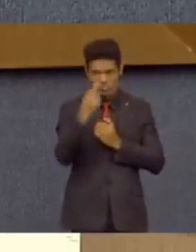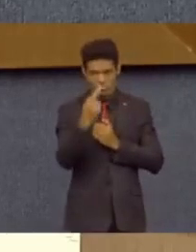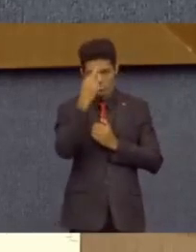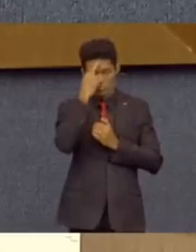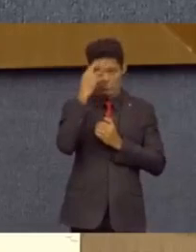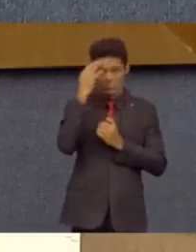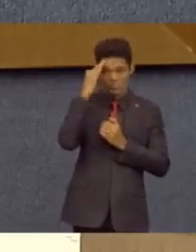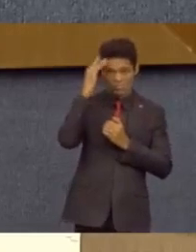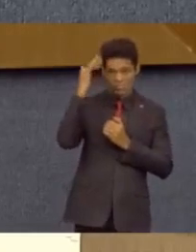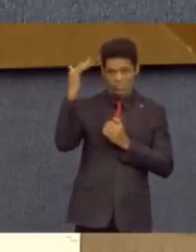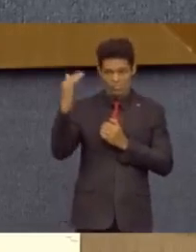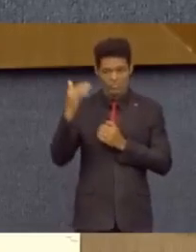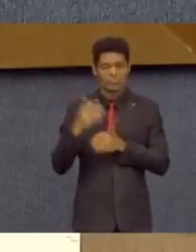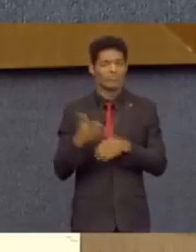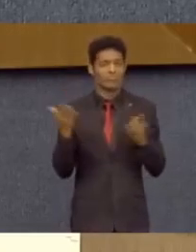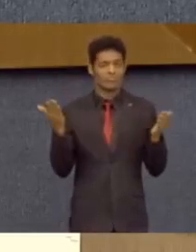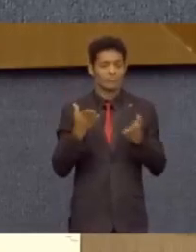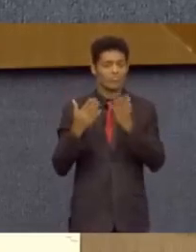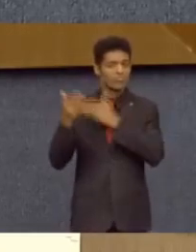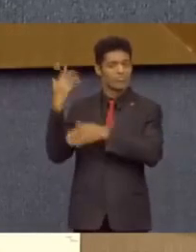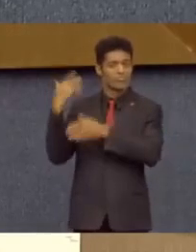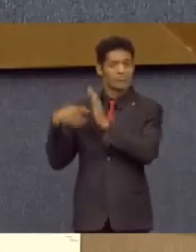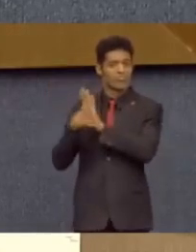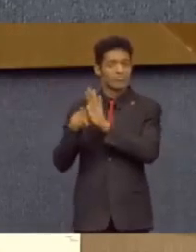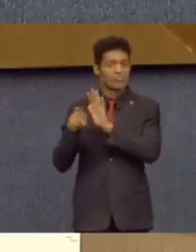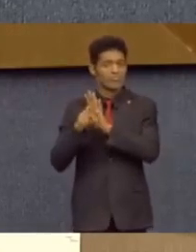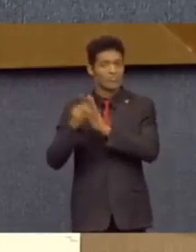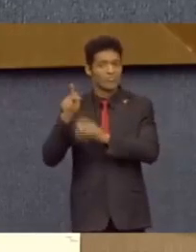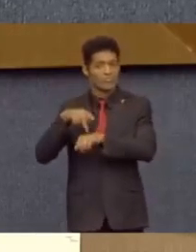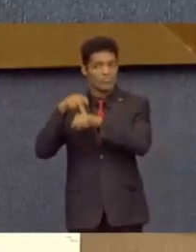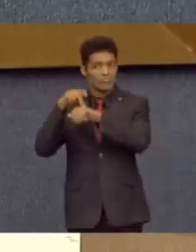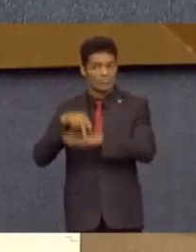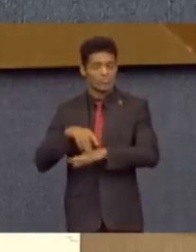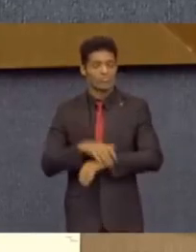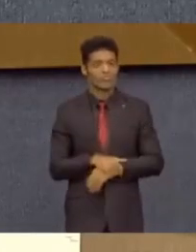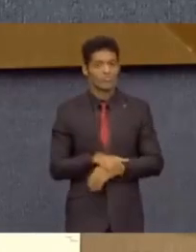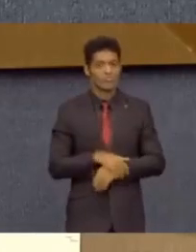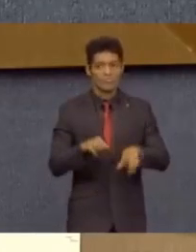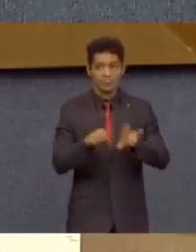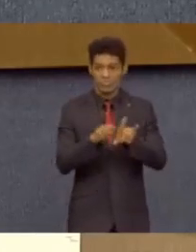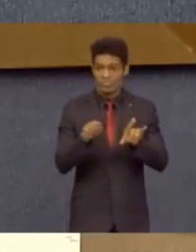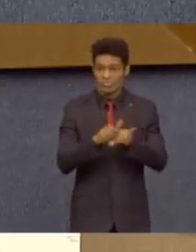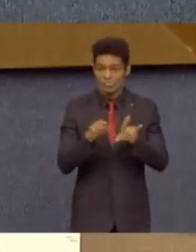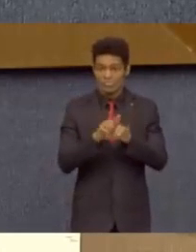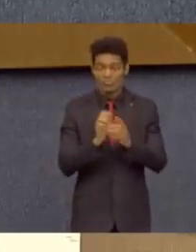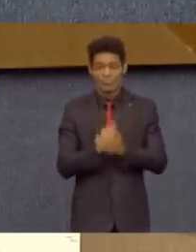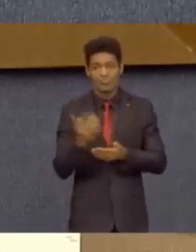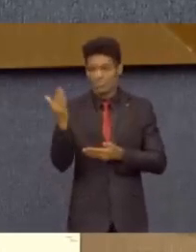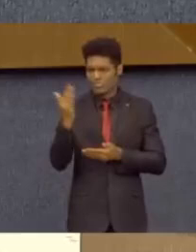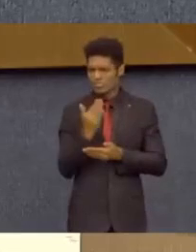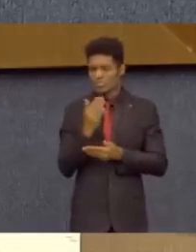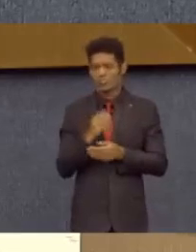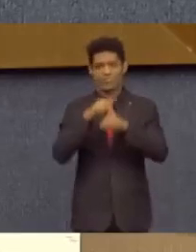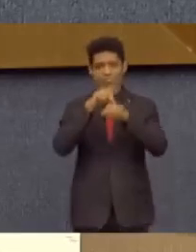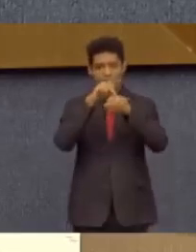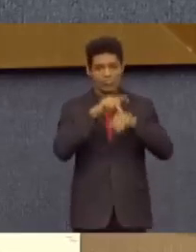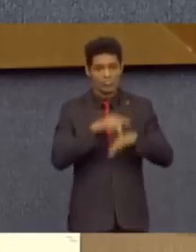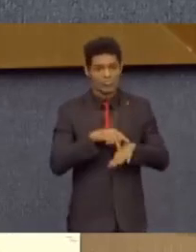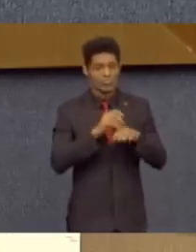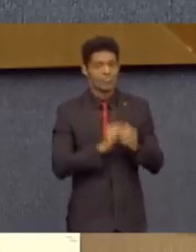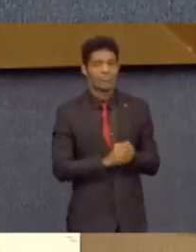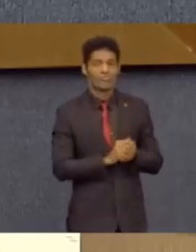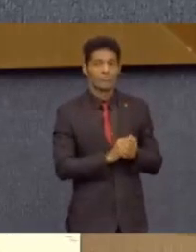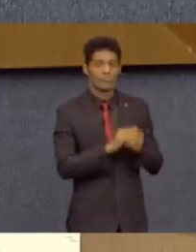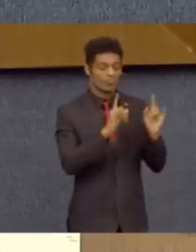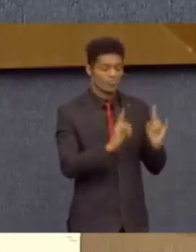aos desejos dos fiéis do Conselho Pastoral Paroquial, trouxe de volta para a posse da paróquia prédios